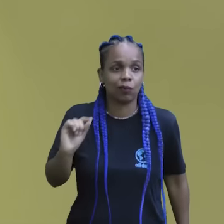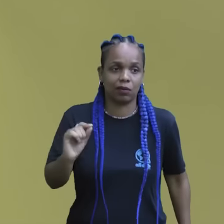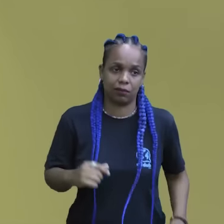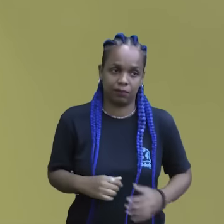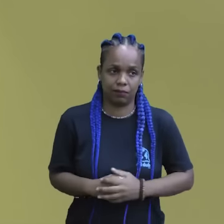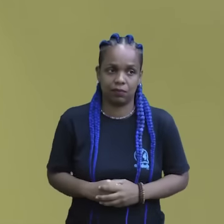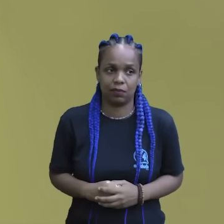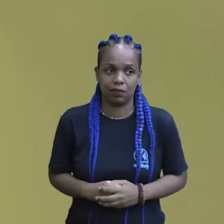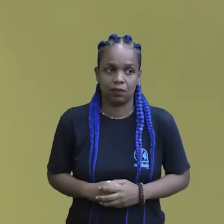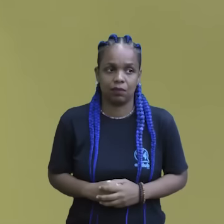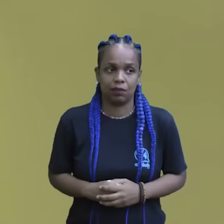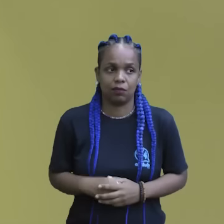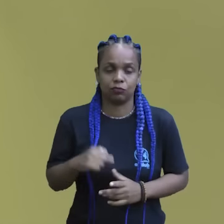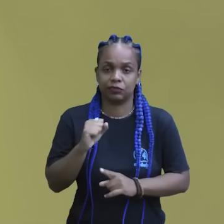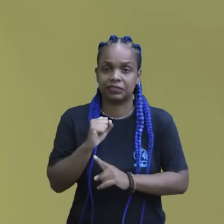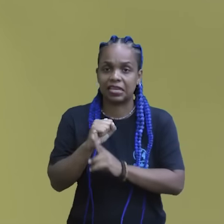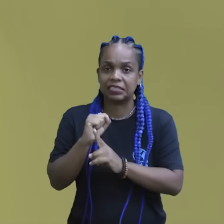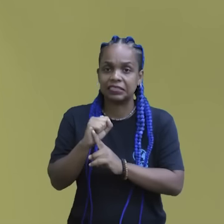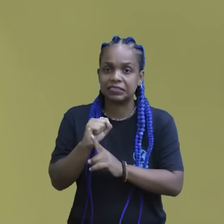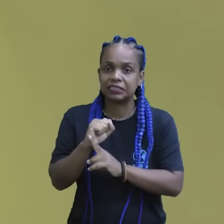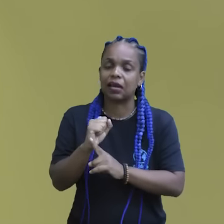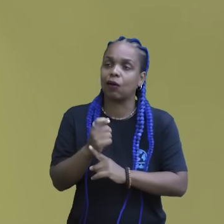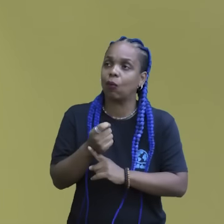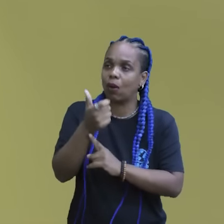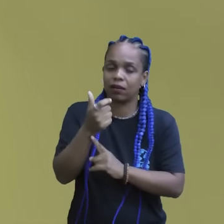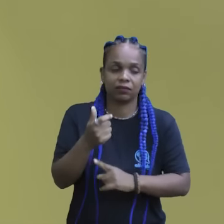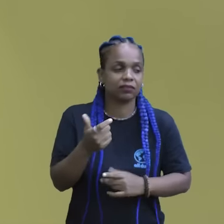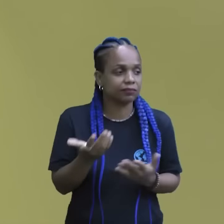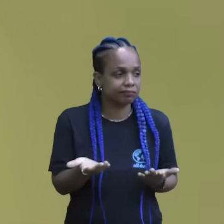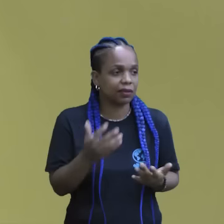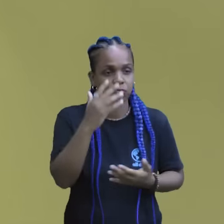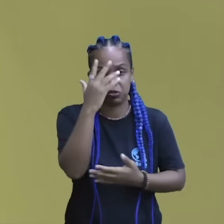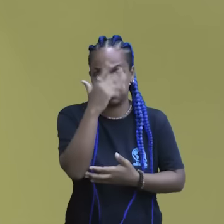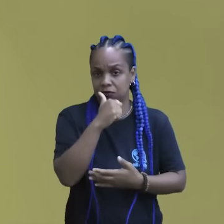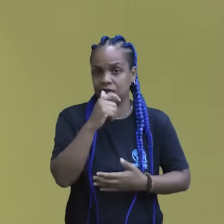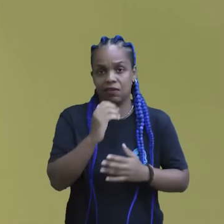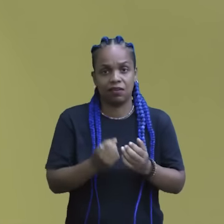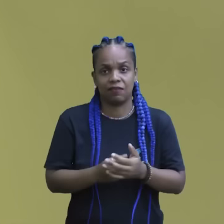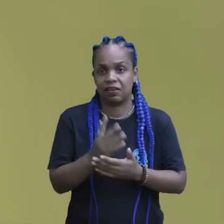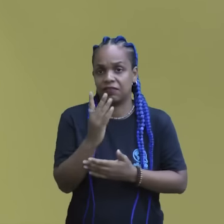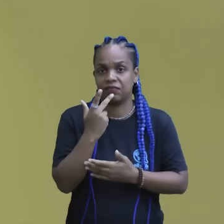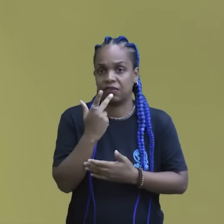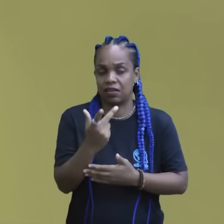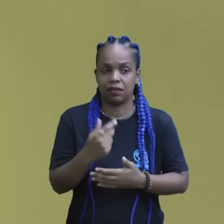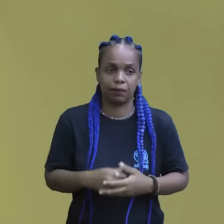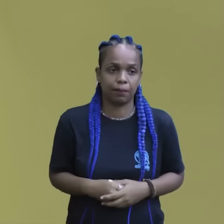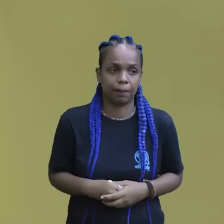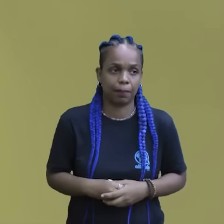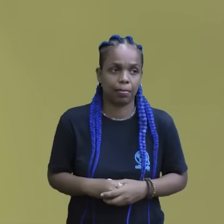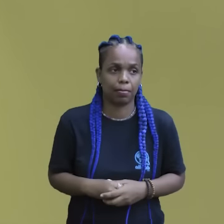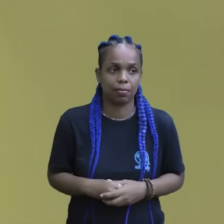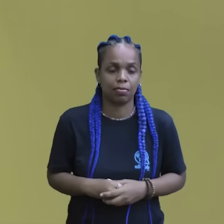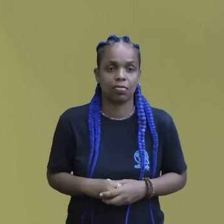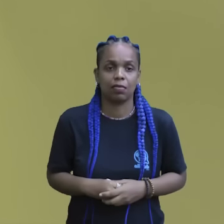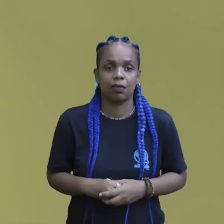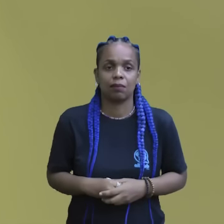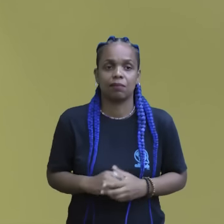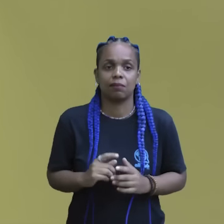isso. Mas essa crônica aqui, que é uma crônica de 15, no Correio da Manhã,